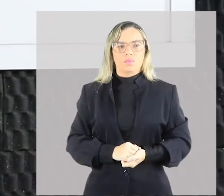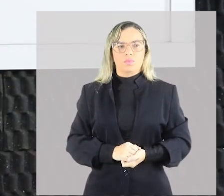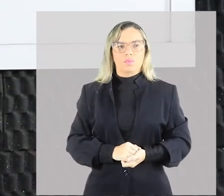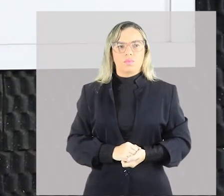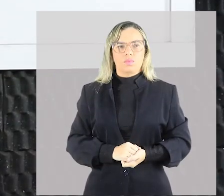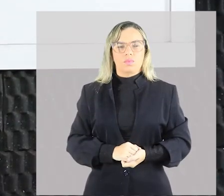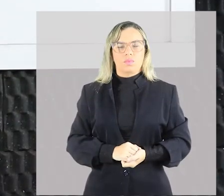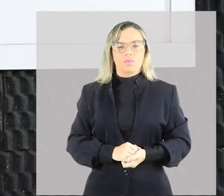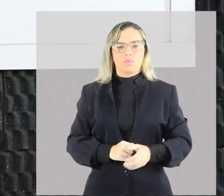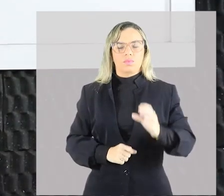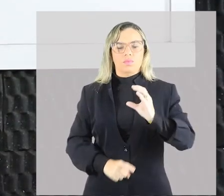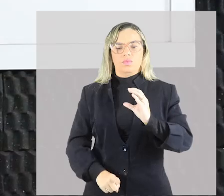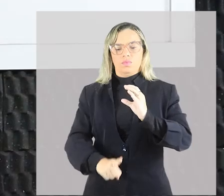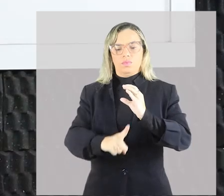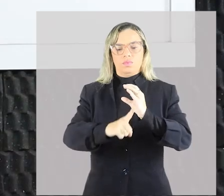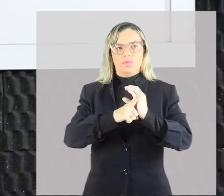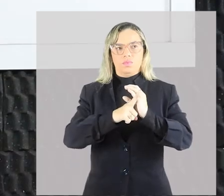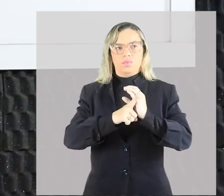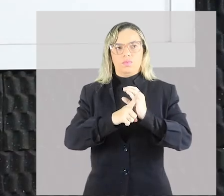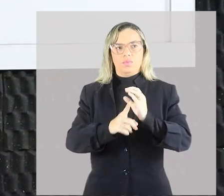E um Czinho cortado